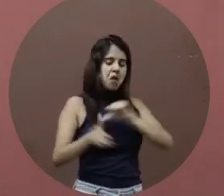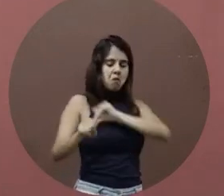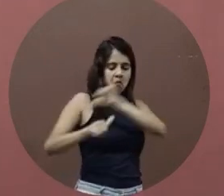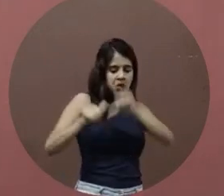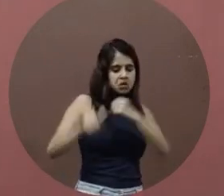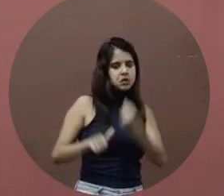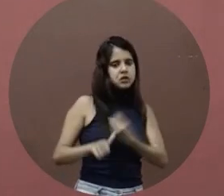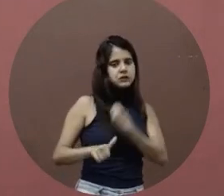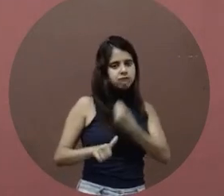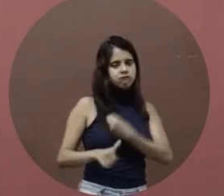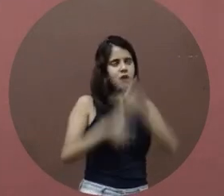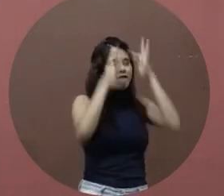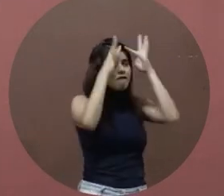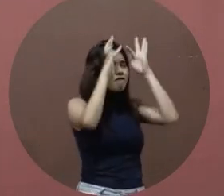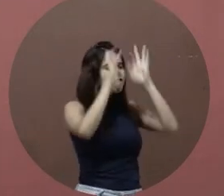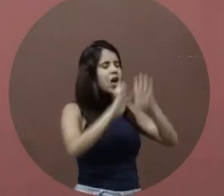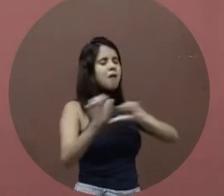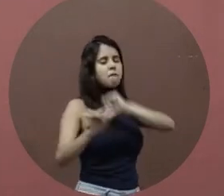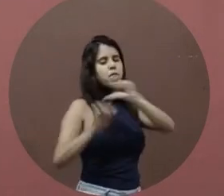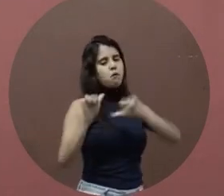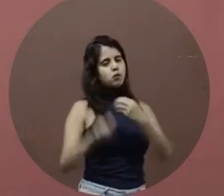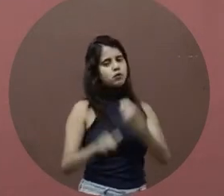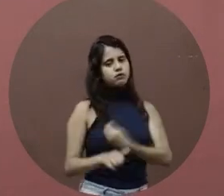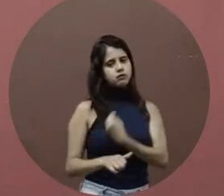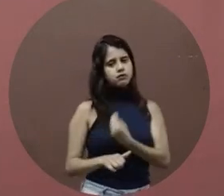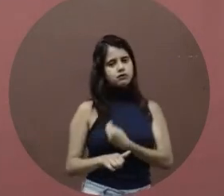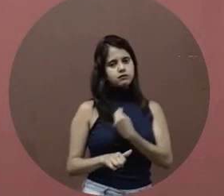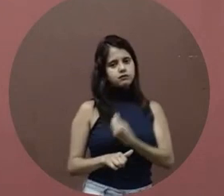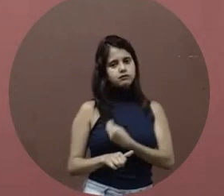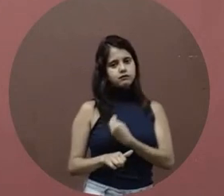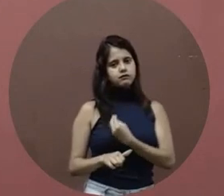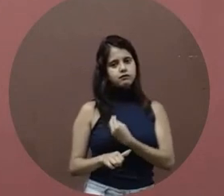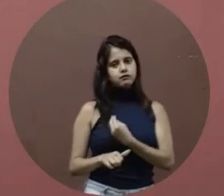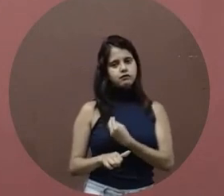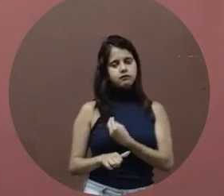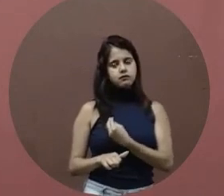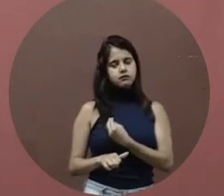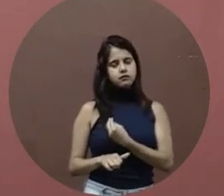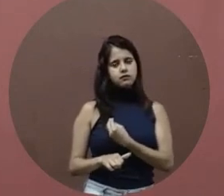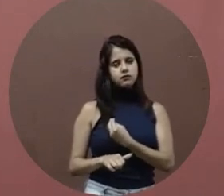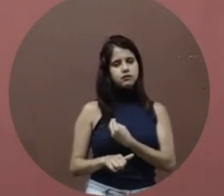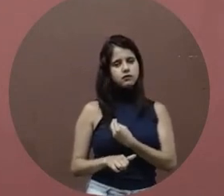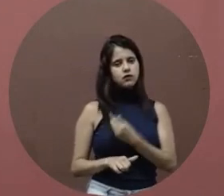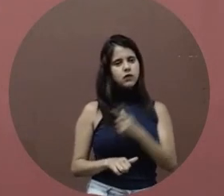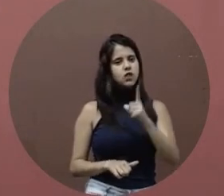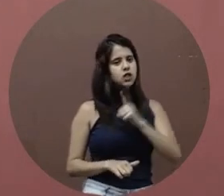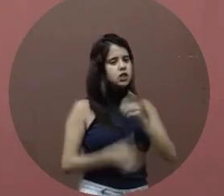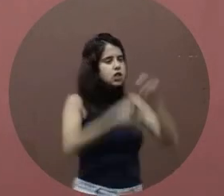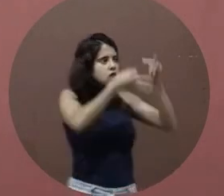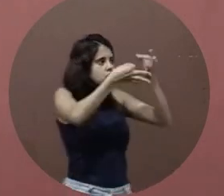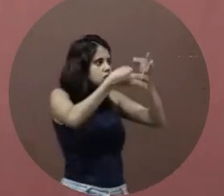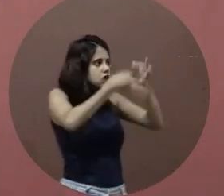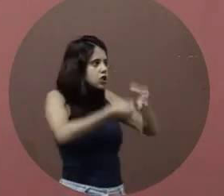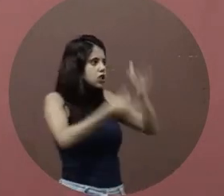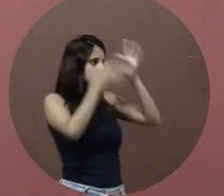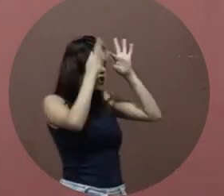fim. Isso é fé. Isso é fé. Ter convicção disso é fé.